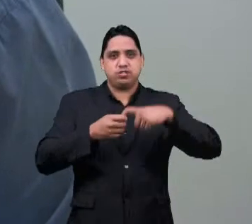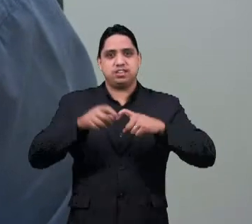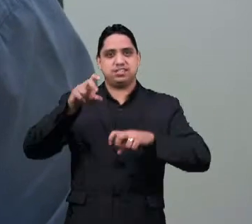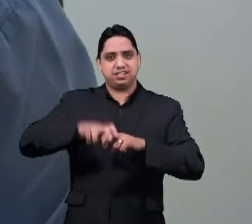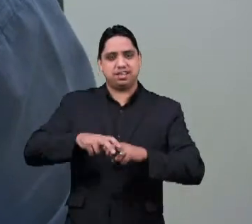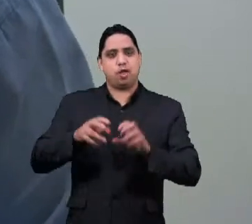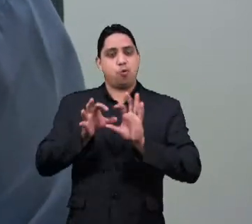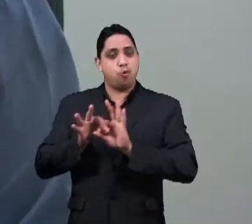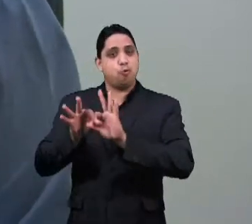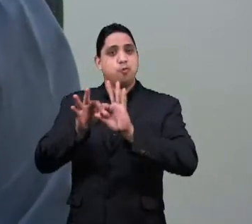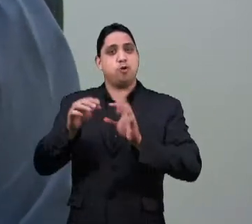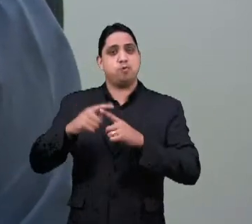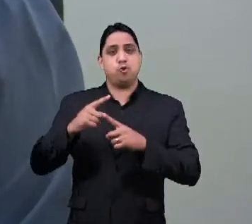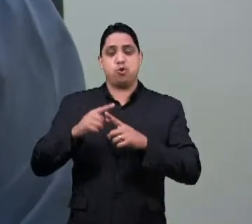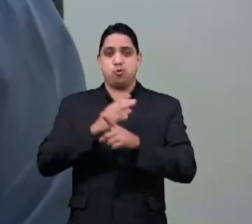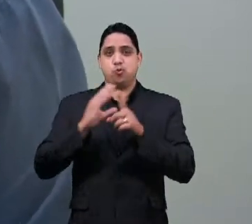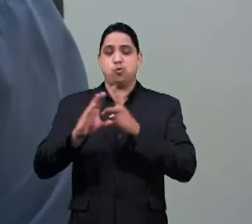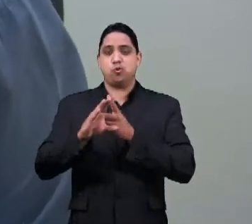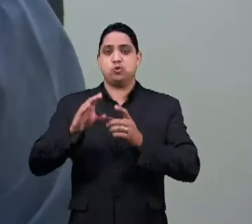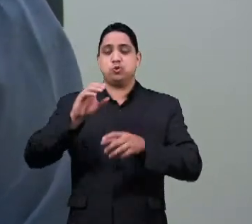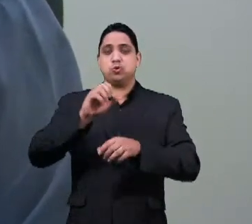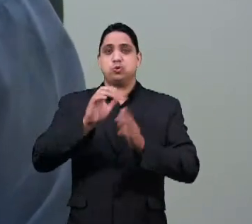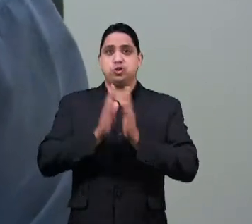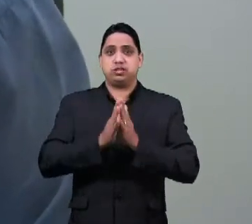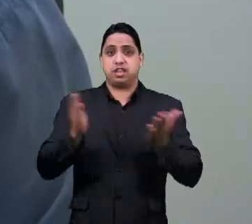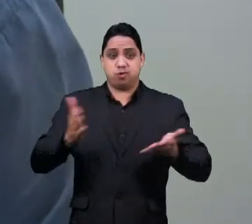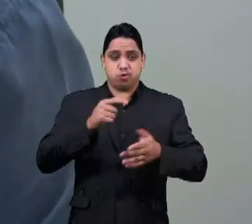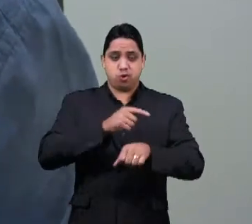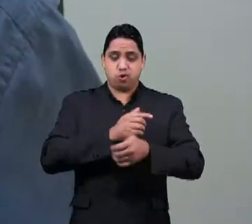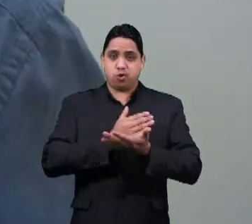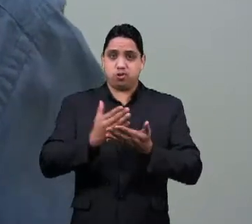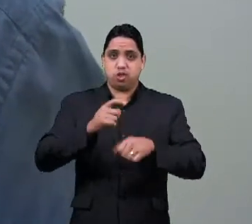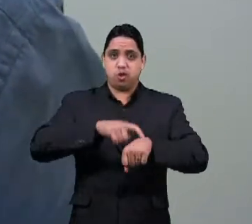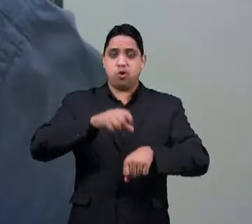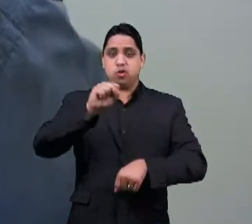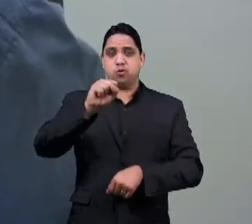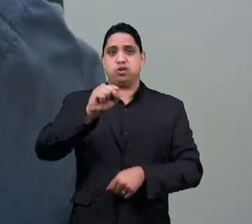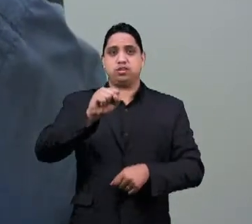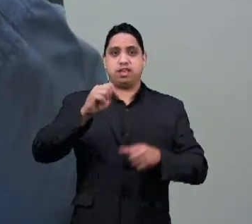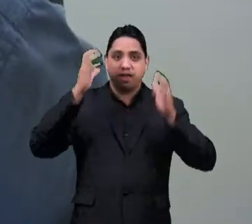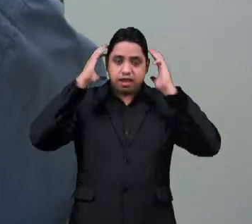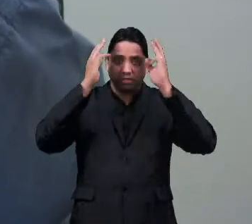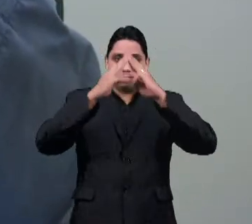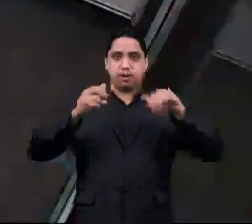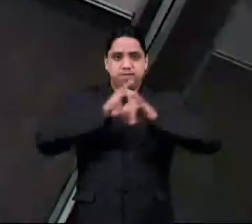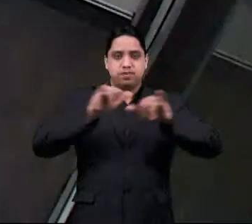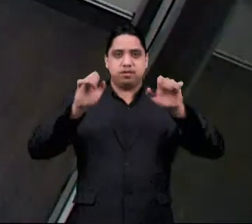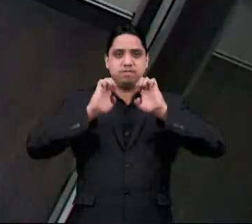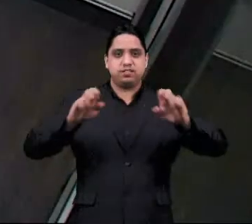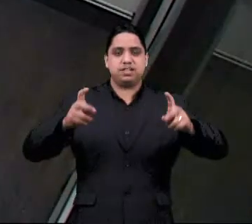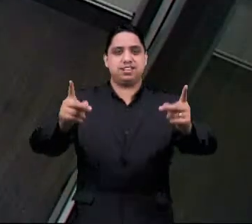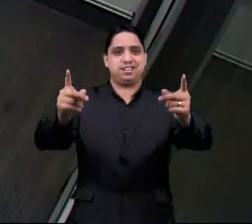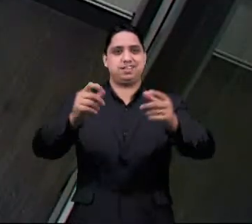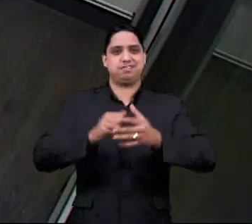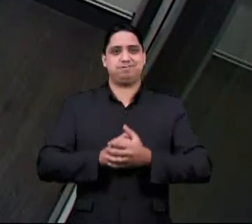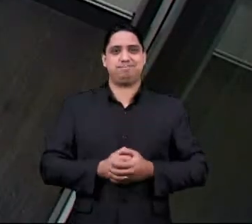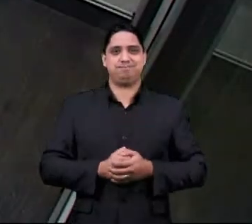culto de oração, agora às 8 horas, pelo YouTube e também pela Rádio Manaim. Rádio Manaim, anunciando o Evangelho Eterno.